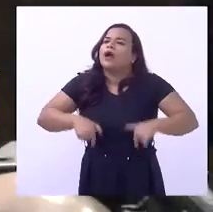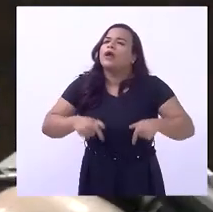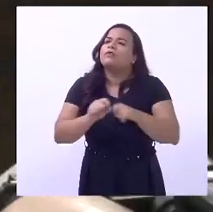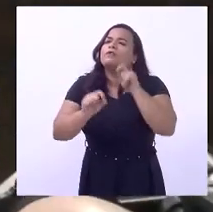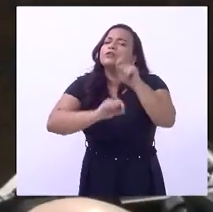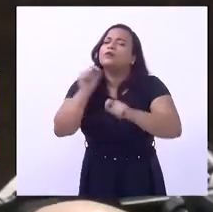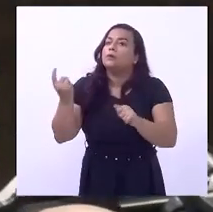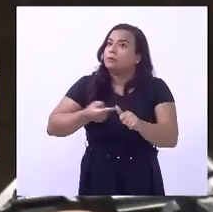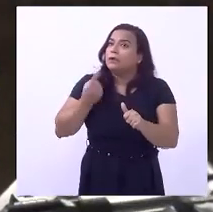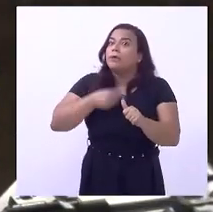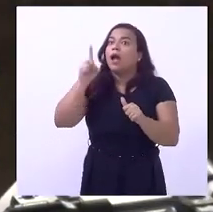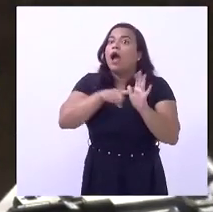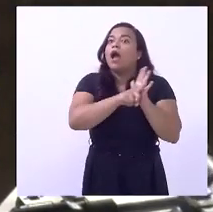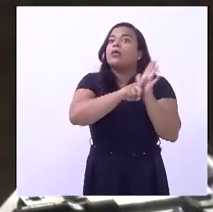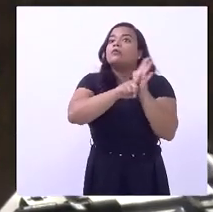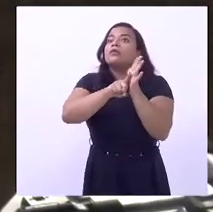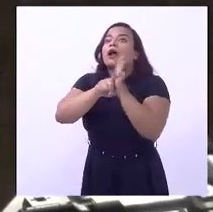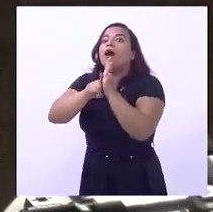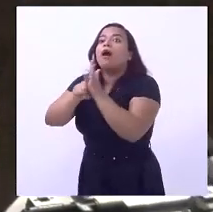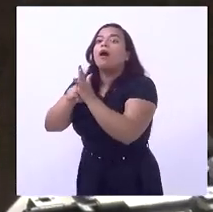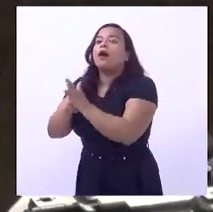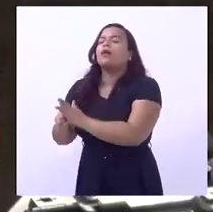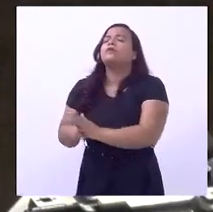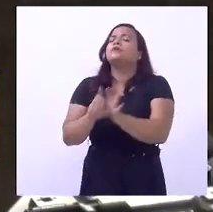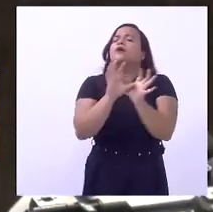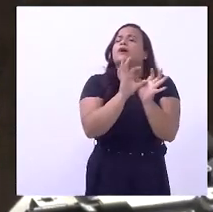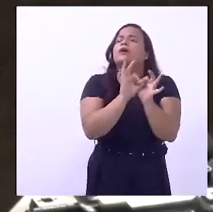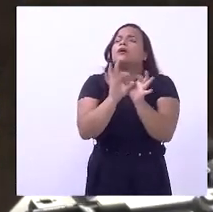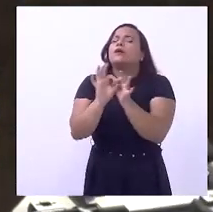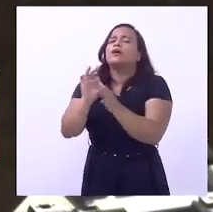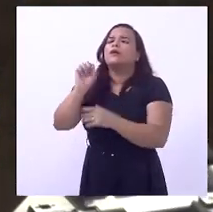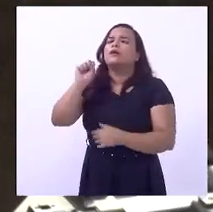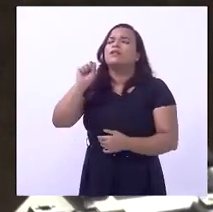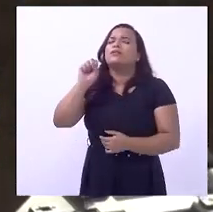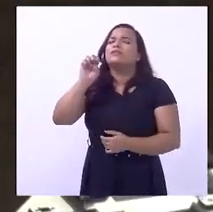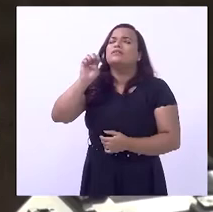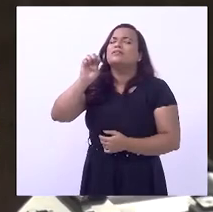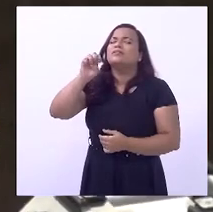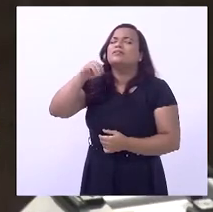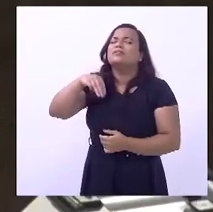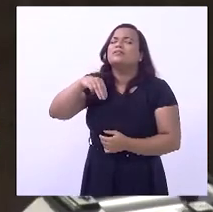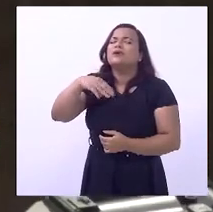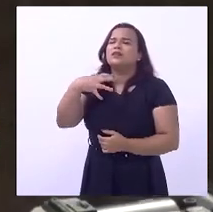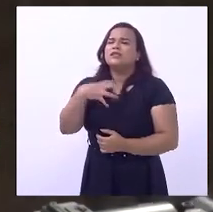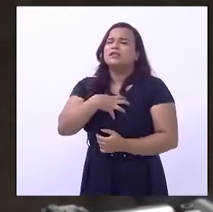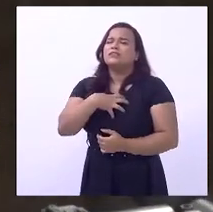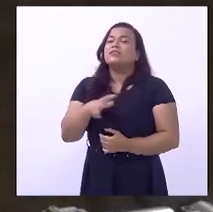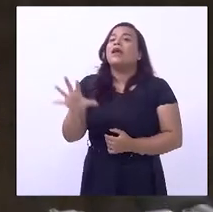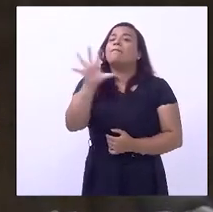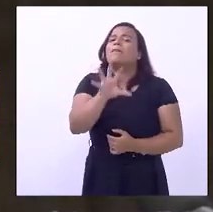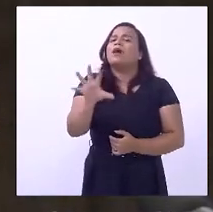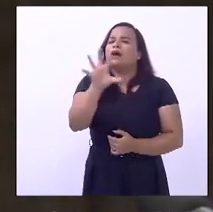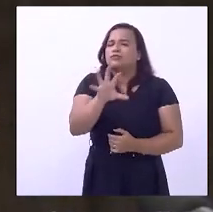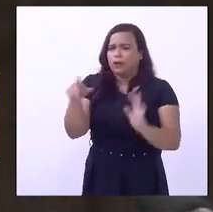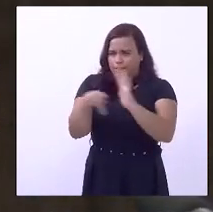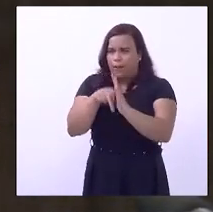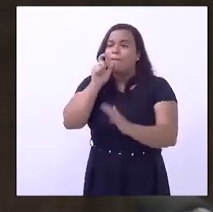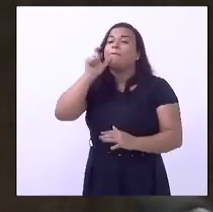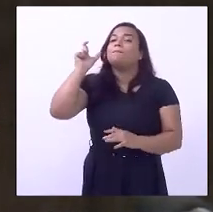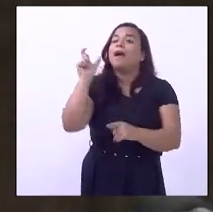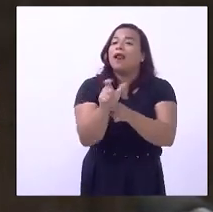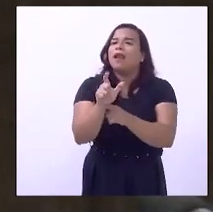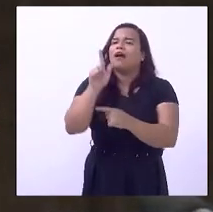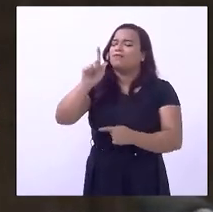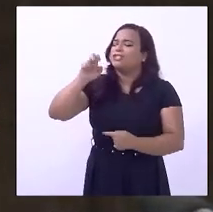primeiro lugar, é uma análise semântica da palavra genocídio. Genocídio significa